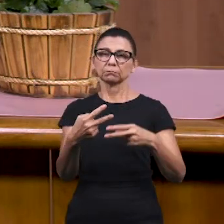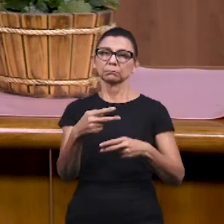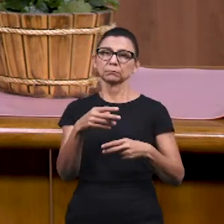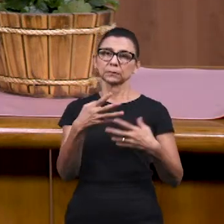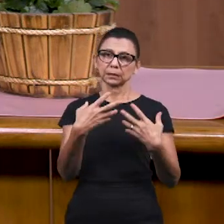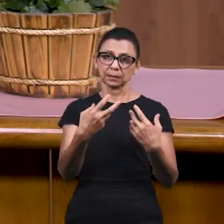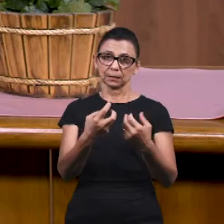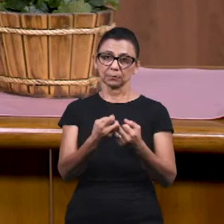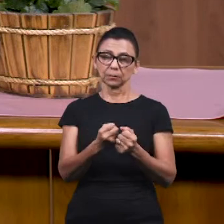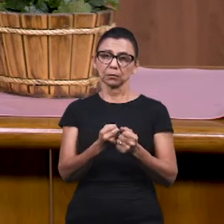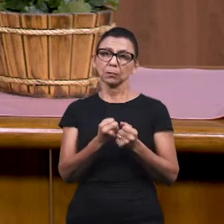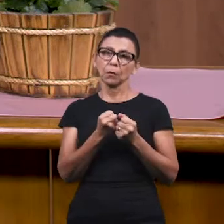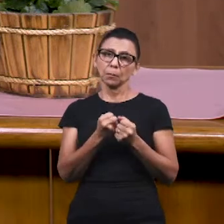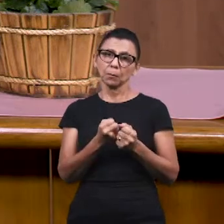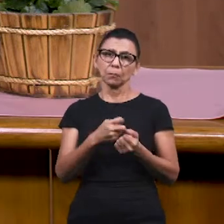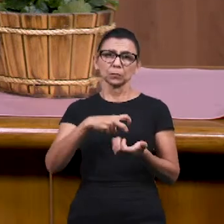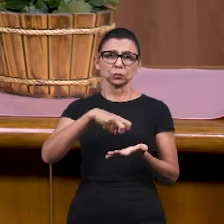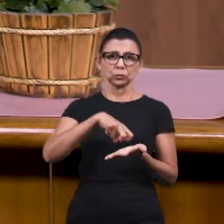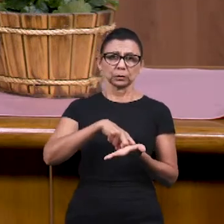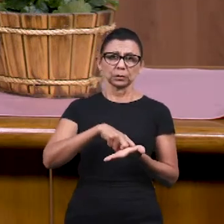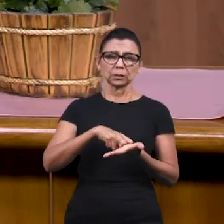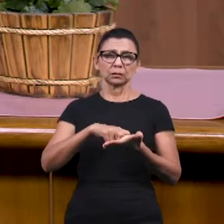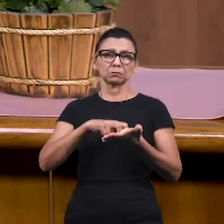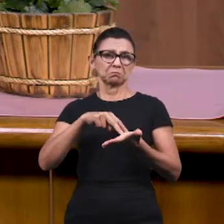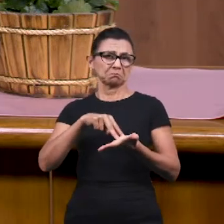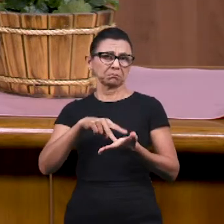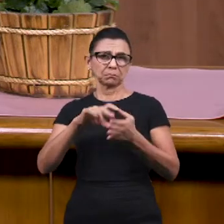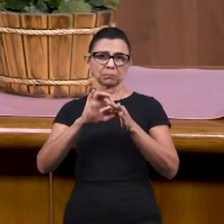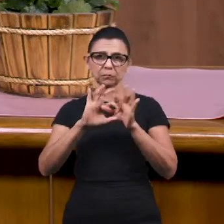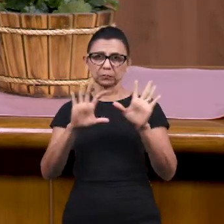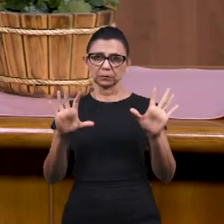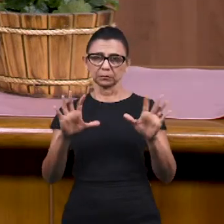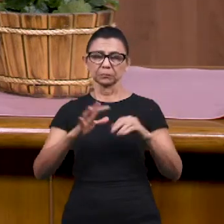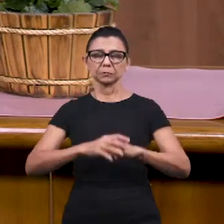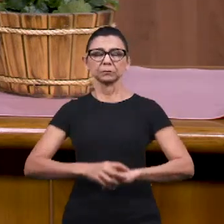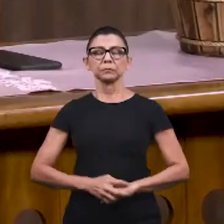gesto ou permanecer como melhor lhe convier. Mas nós vamos orar agora.